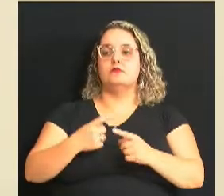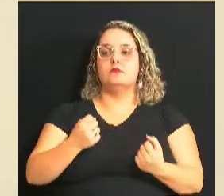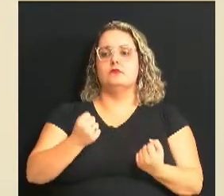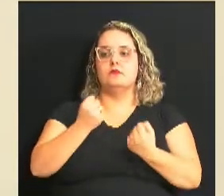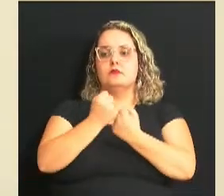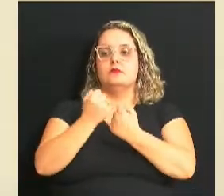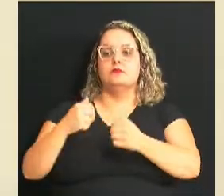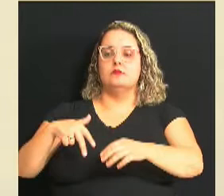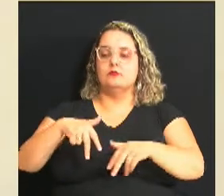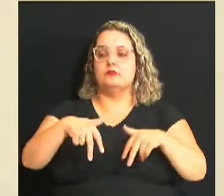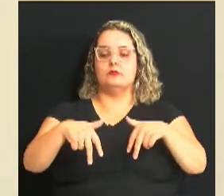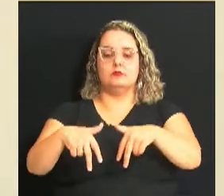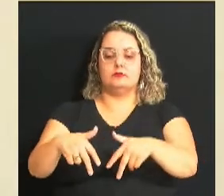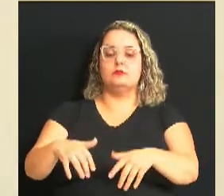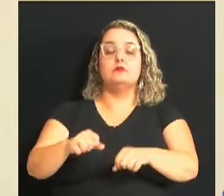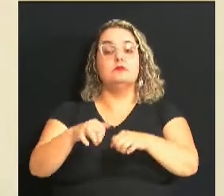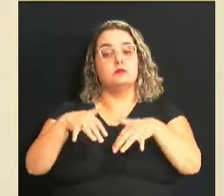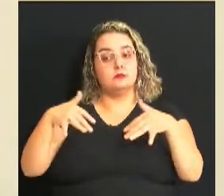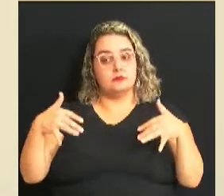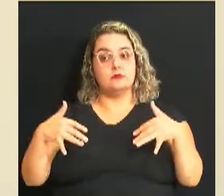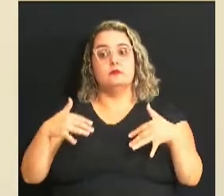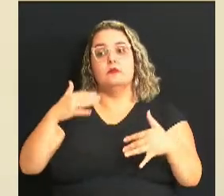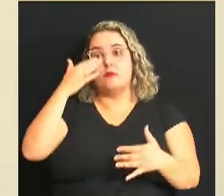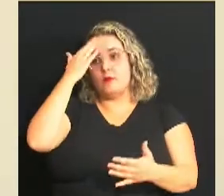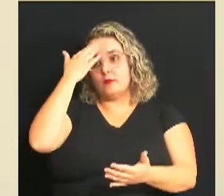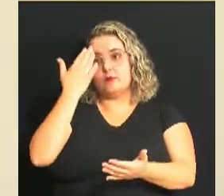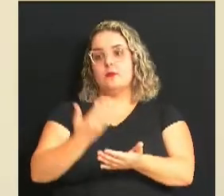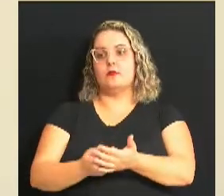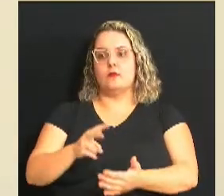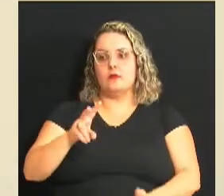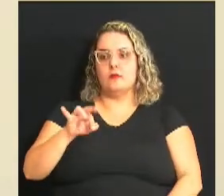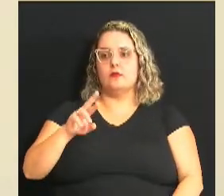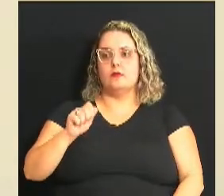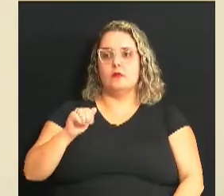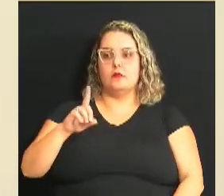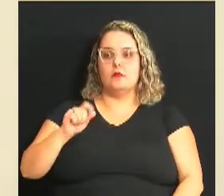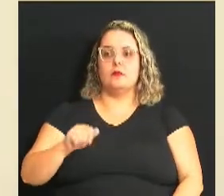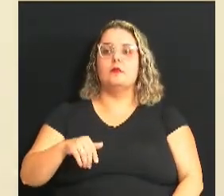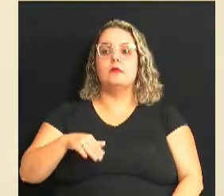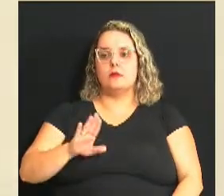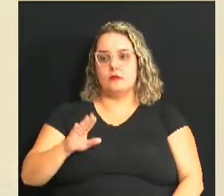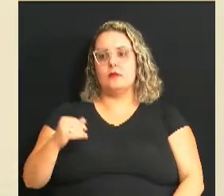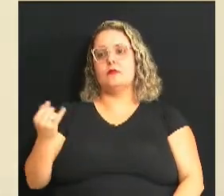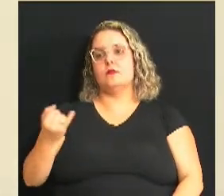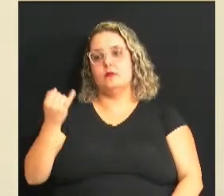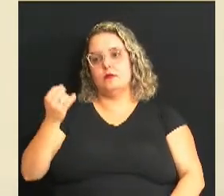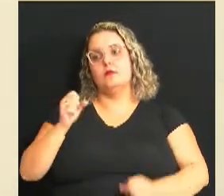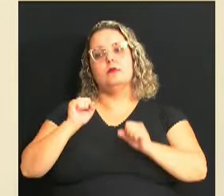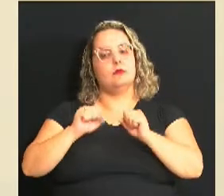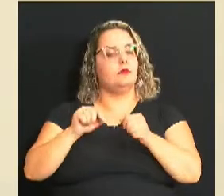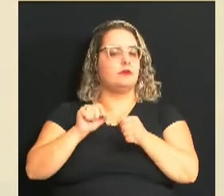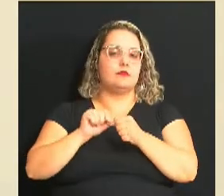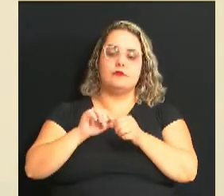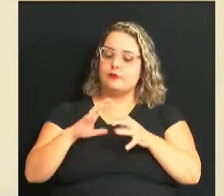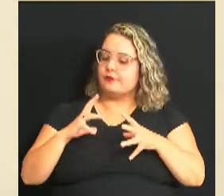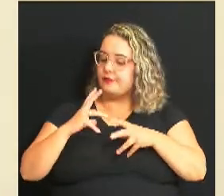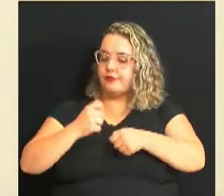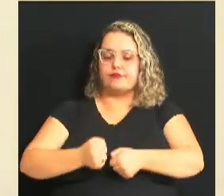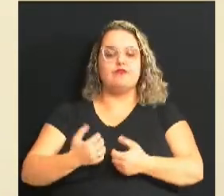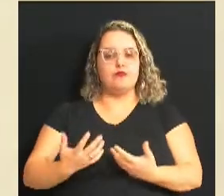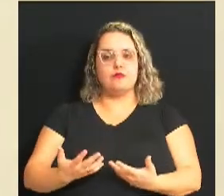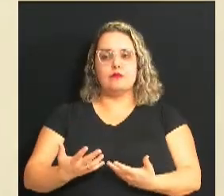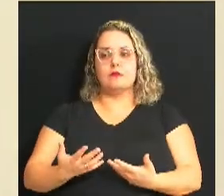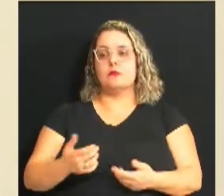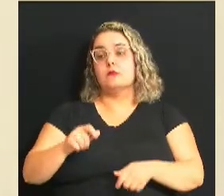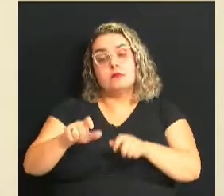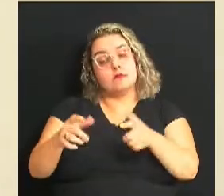do público acreditando na Virada é a parte mais importante, porque a gente pode fazer todo o esforço e as pessoas